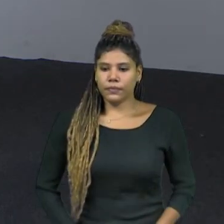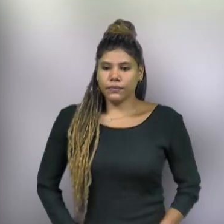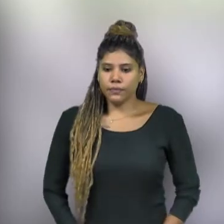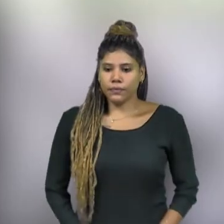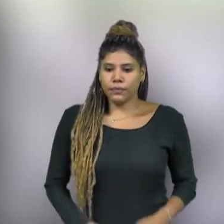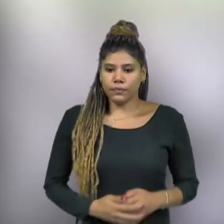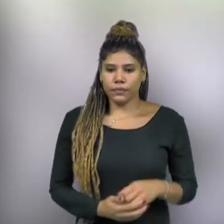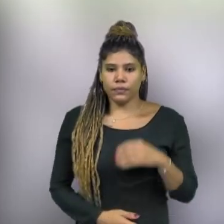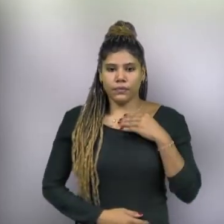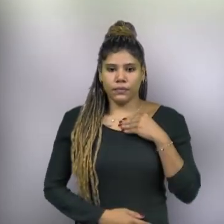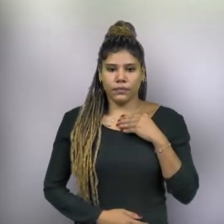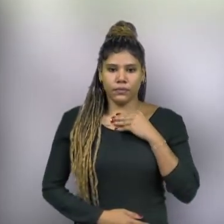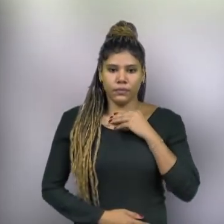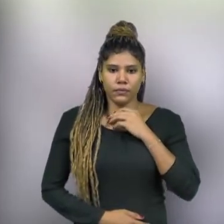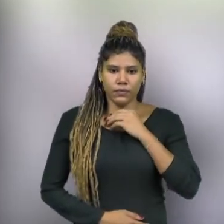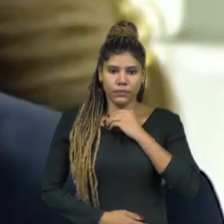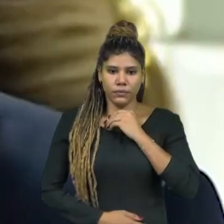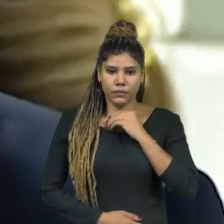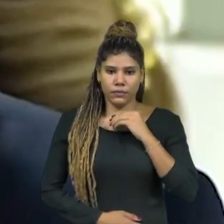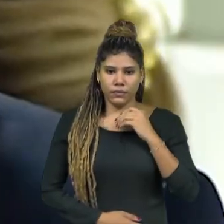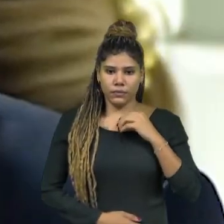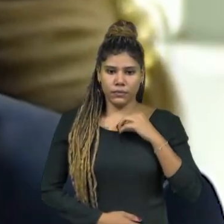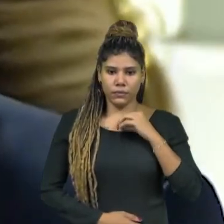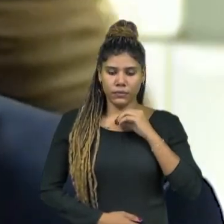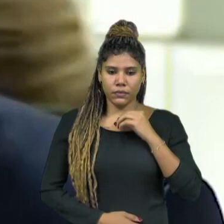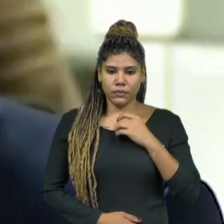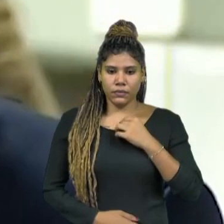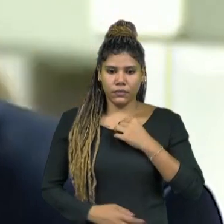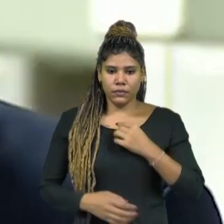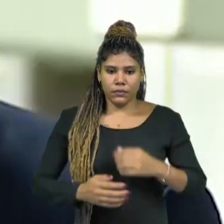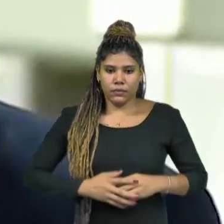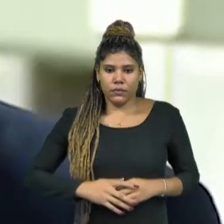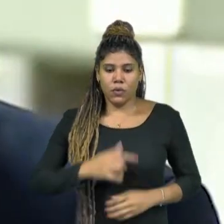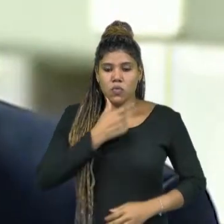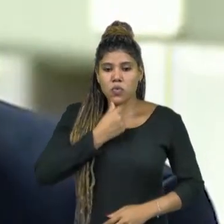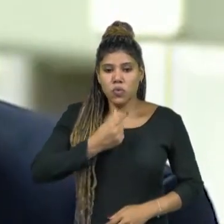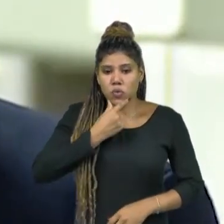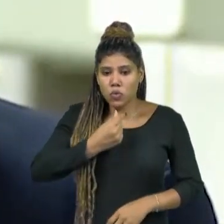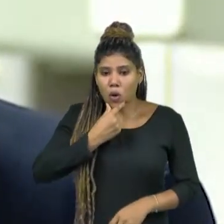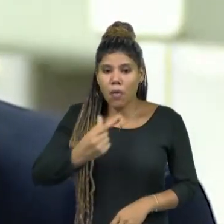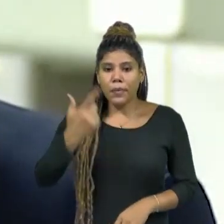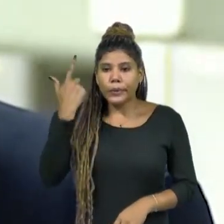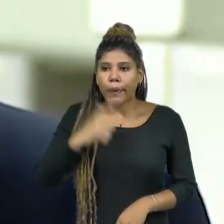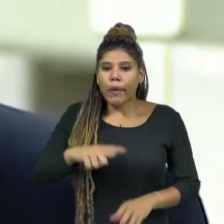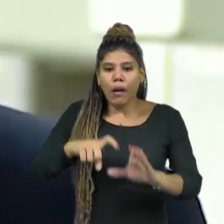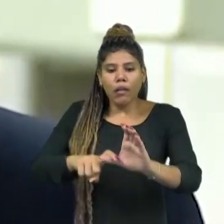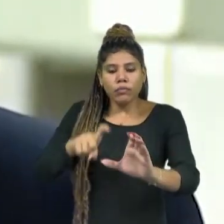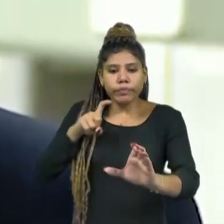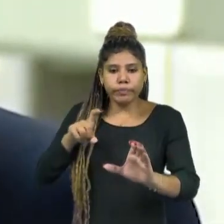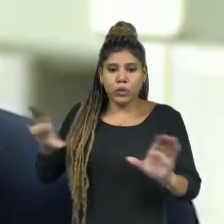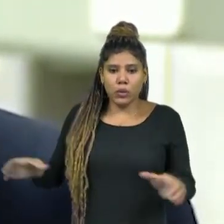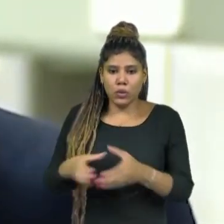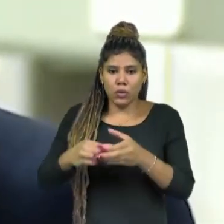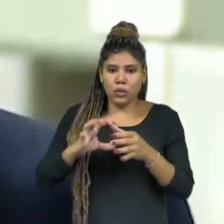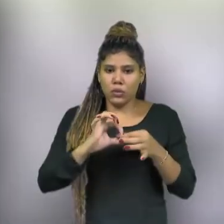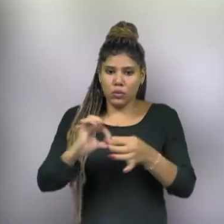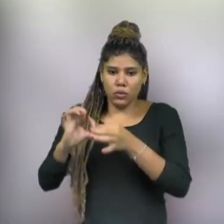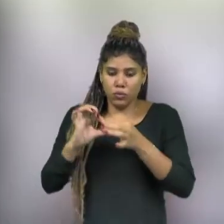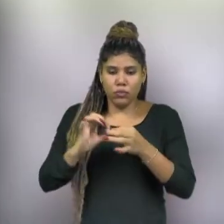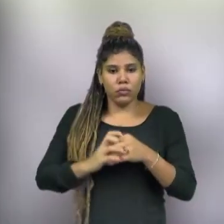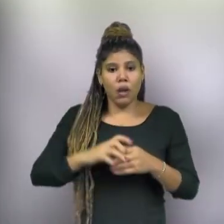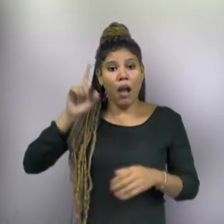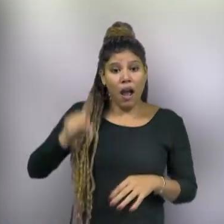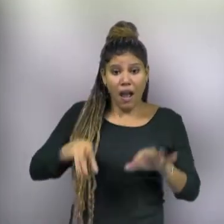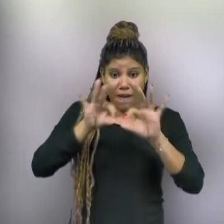ninguém. Ninguém se liberta sozinho. Os homens se libertam em comunhão. Com essa frase do pedagogo Paulo Freire, o